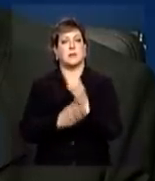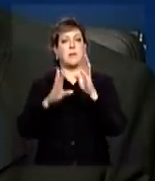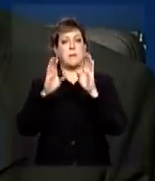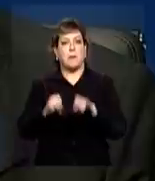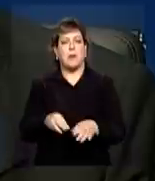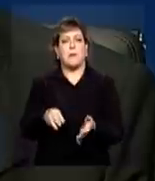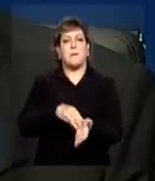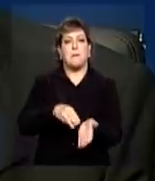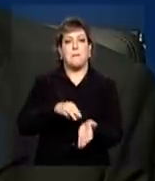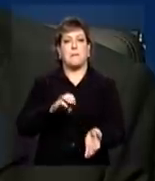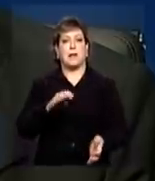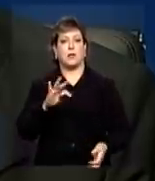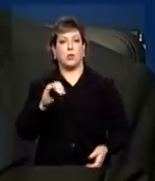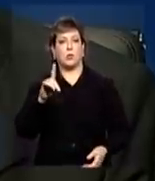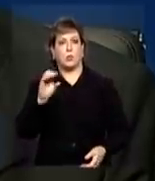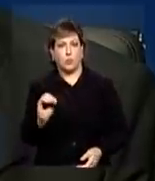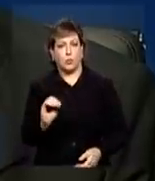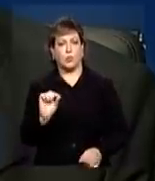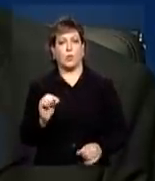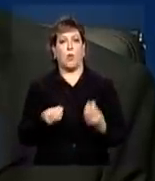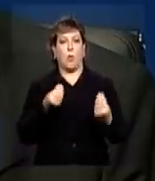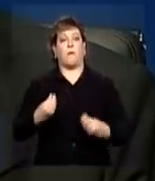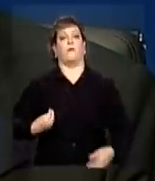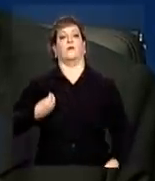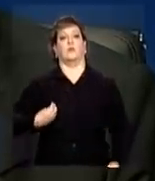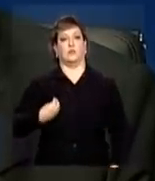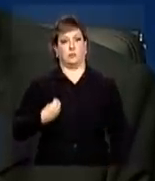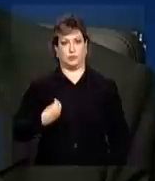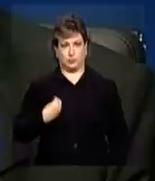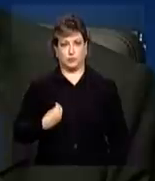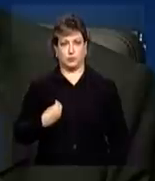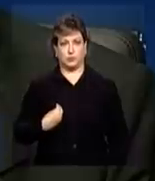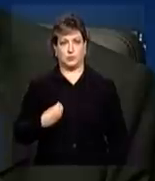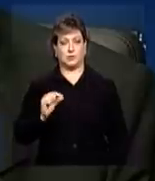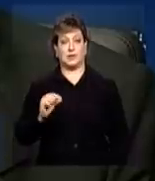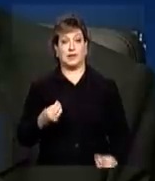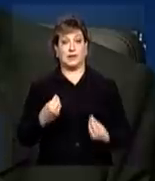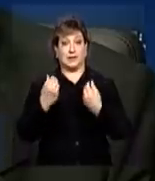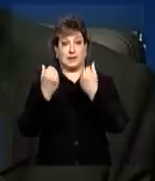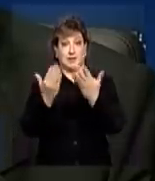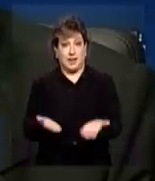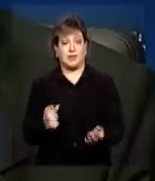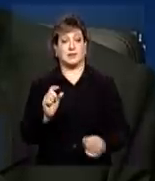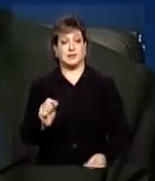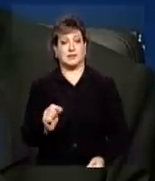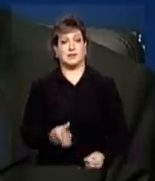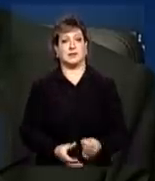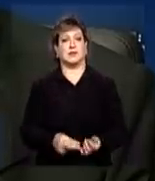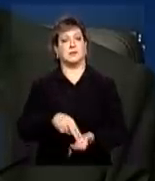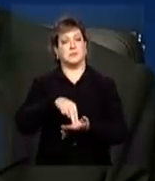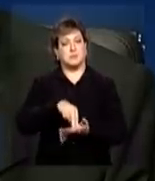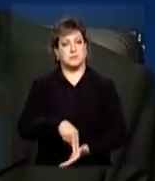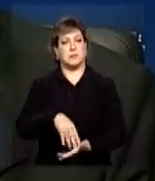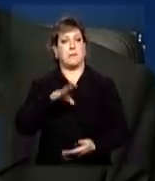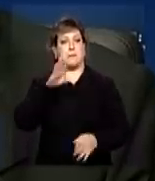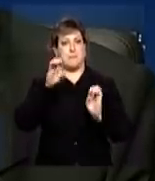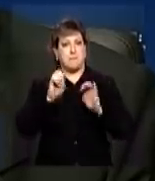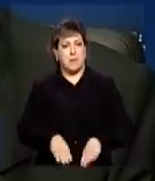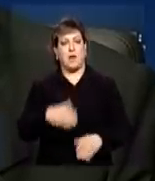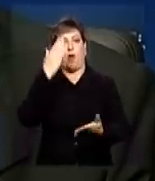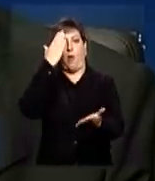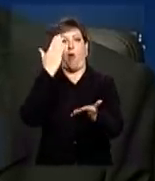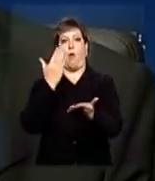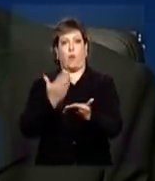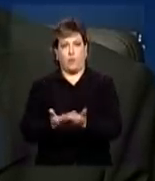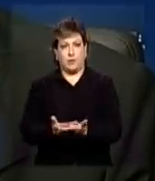uma sistemática e um funcionamento que trazem estabilidade, que trazem confiança e